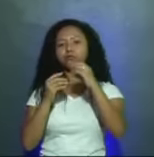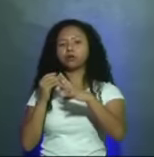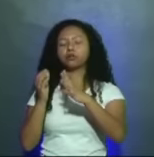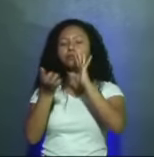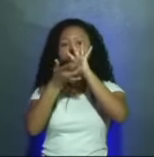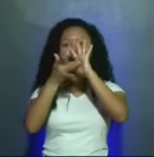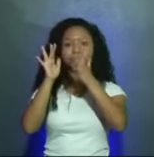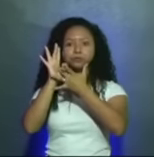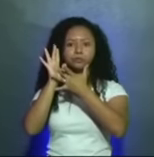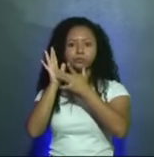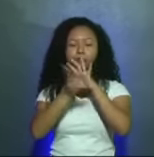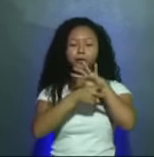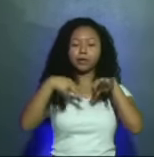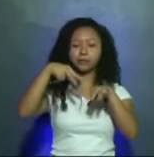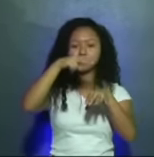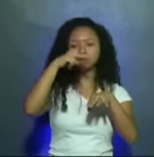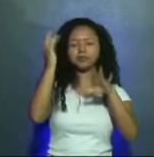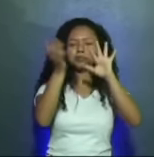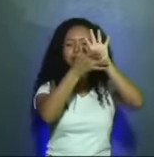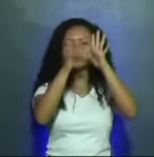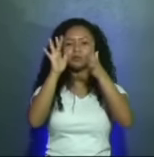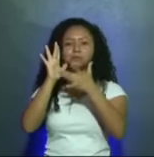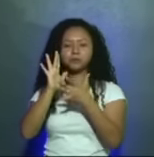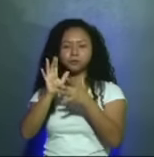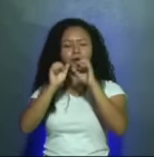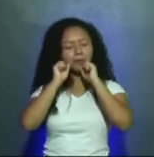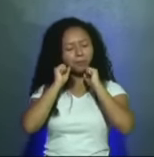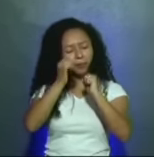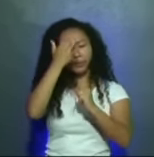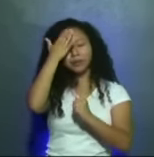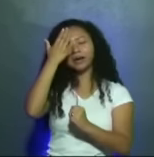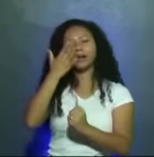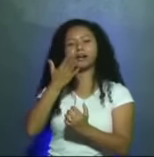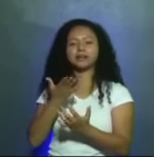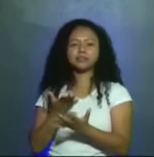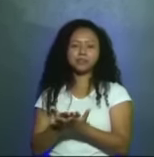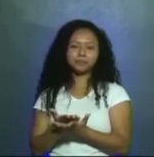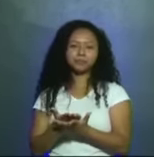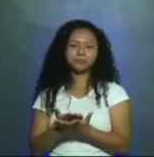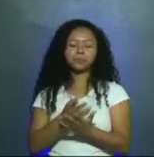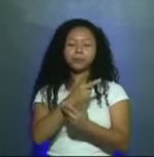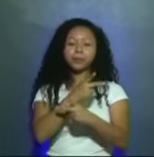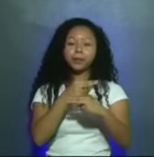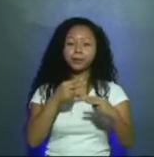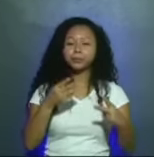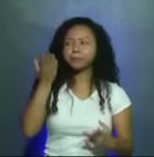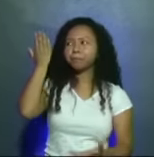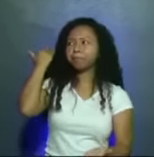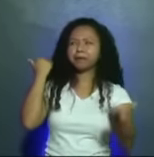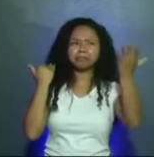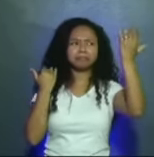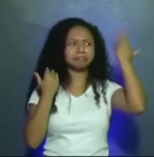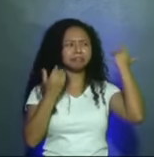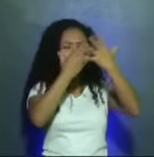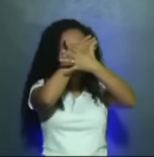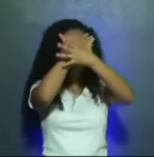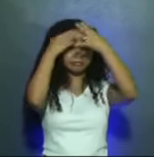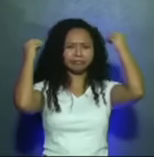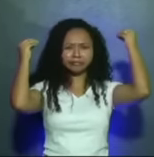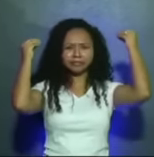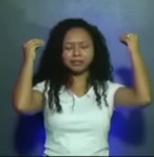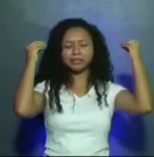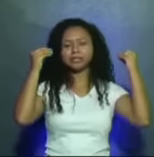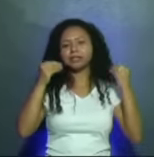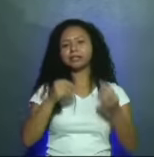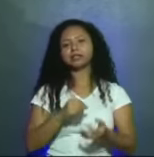a ressurreição dele, você pode tomar posse de que aquelas coisas todas já estão no passado e não